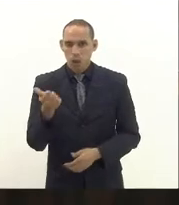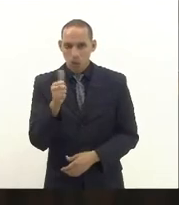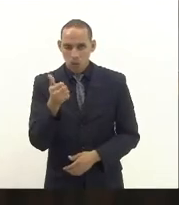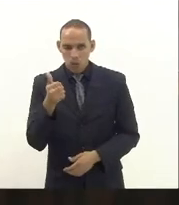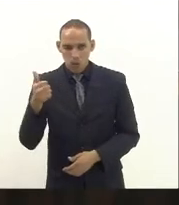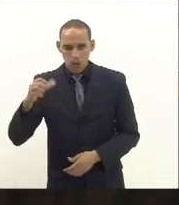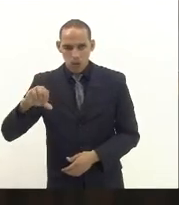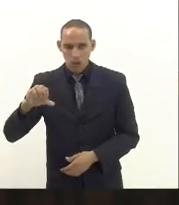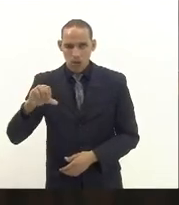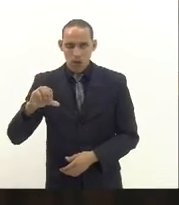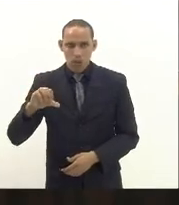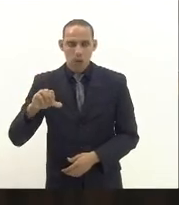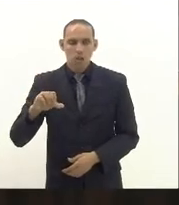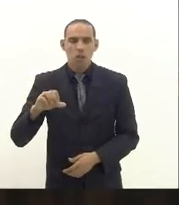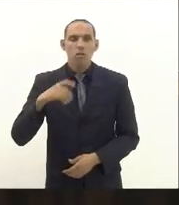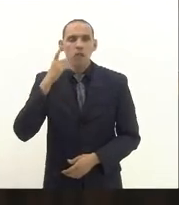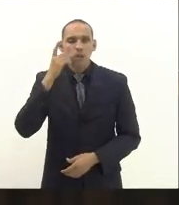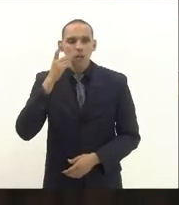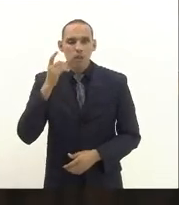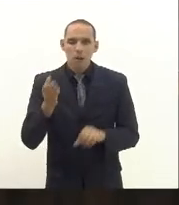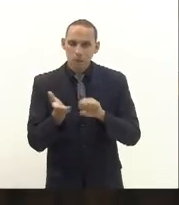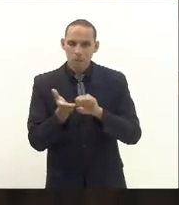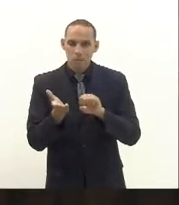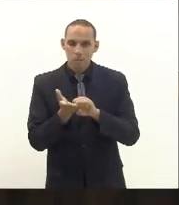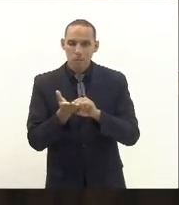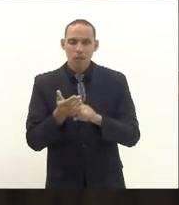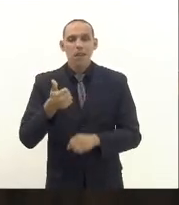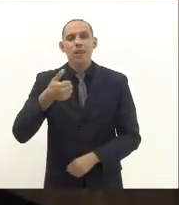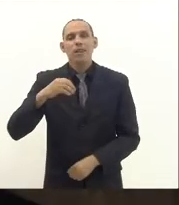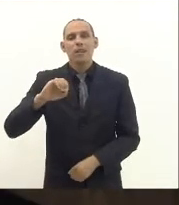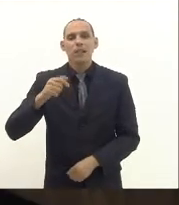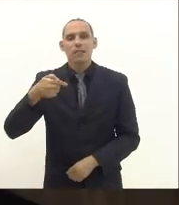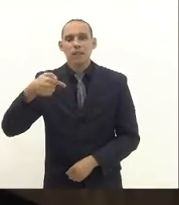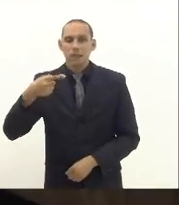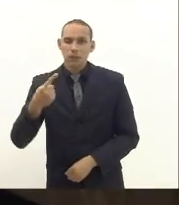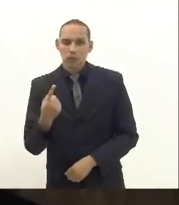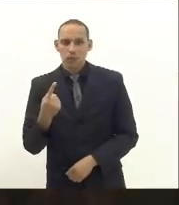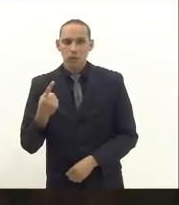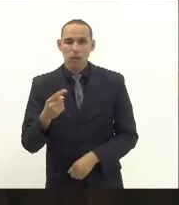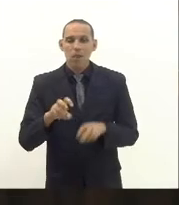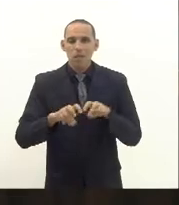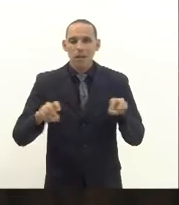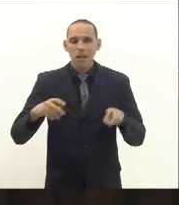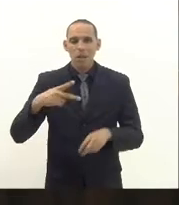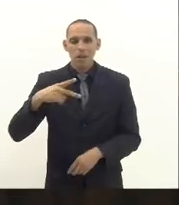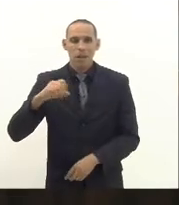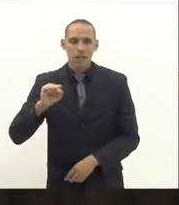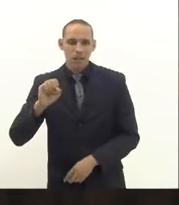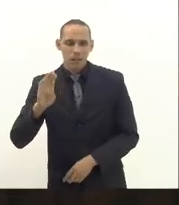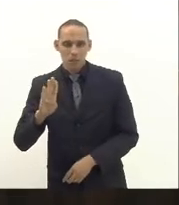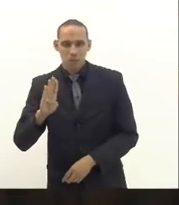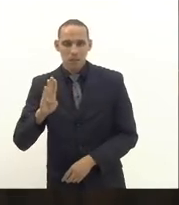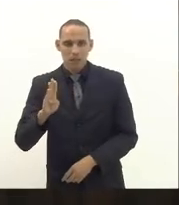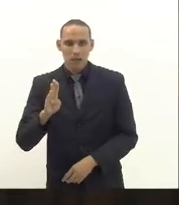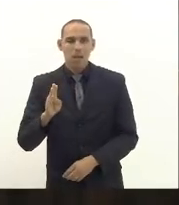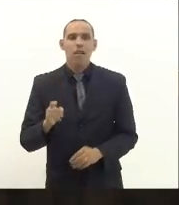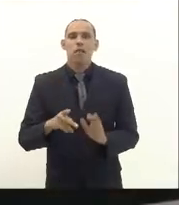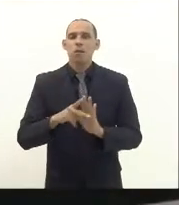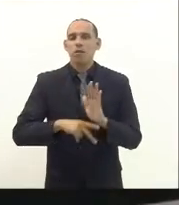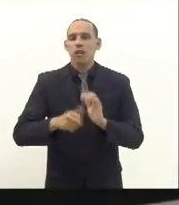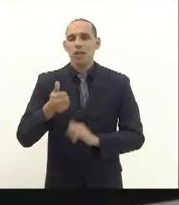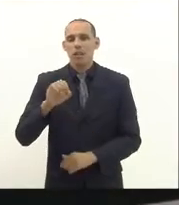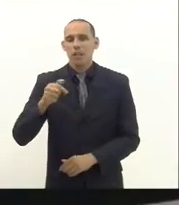de 19 Deputado Samuel Malafaia abstenção 1071 bancada do PSB volta contrário. Contrário ao projeto das 71